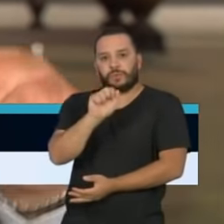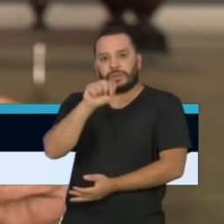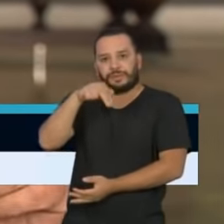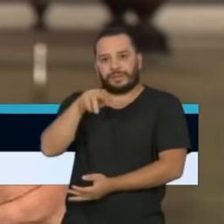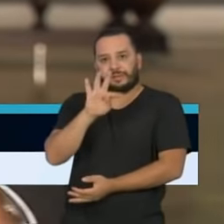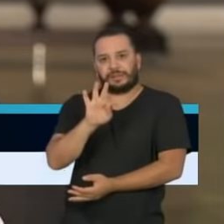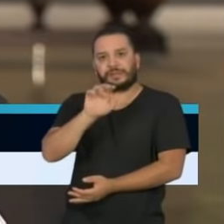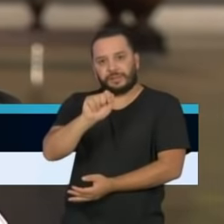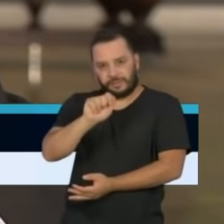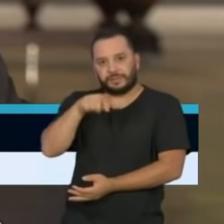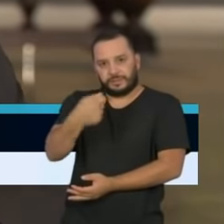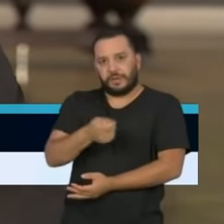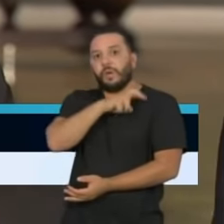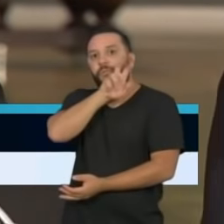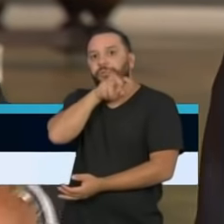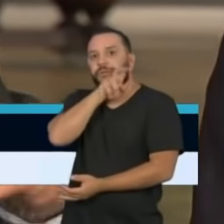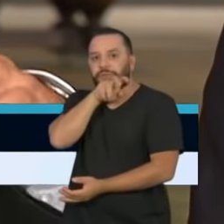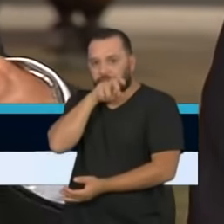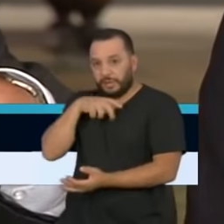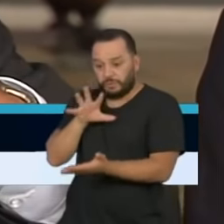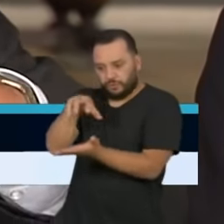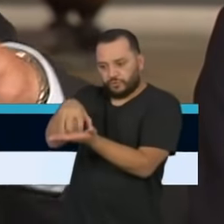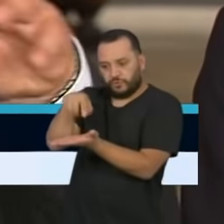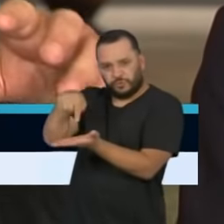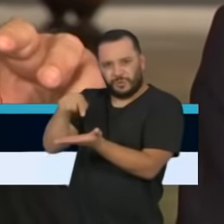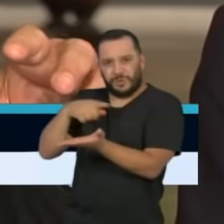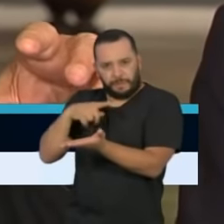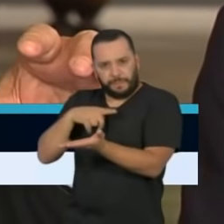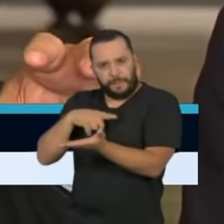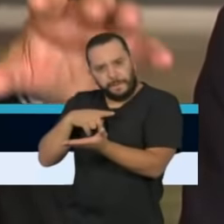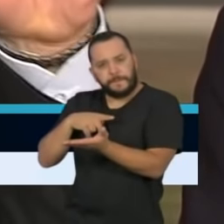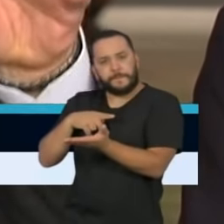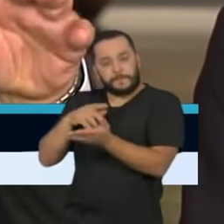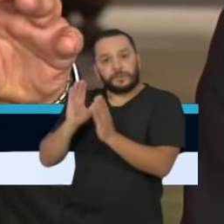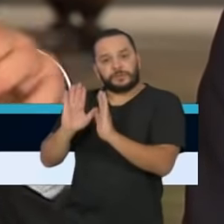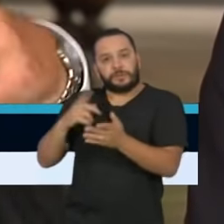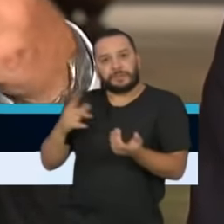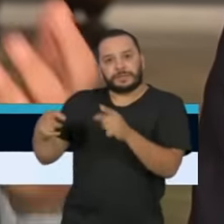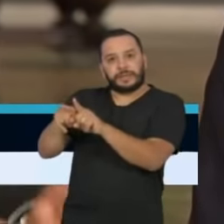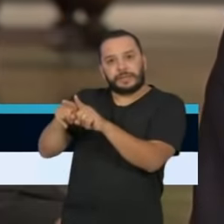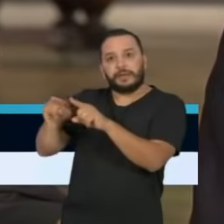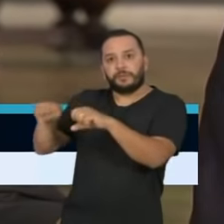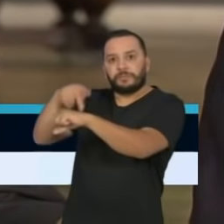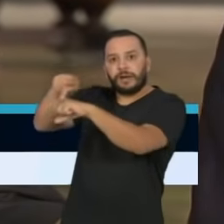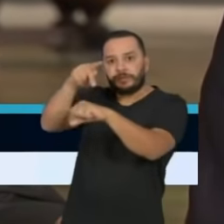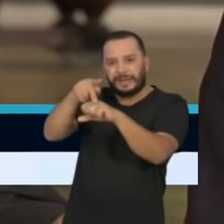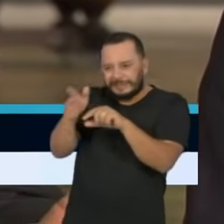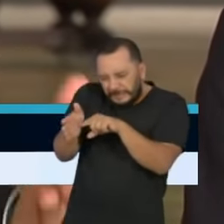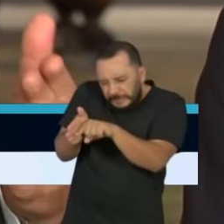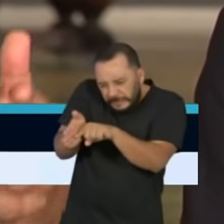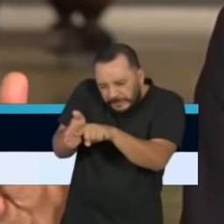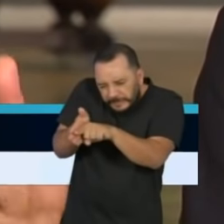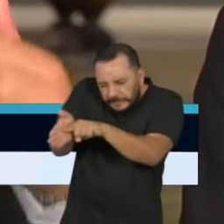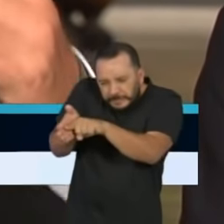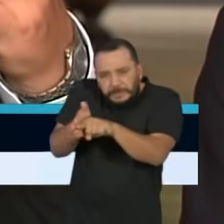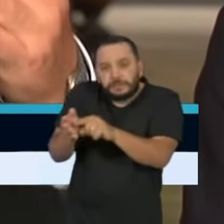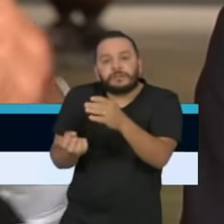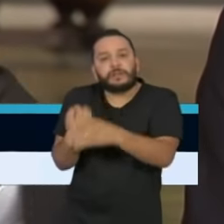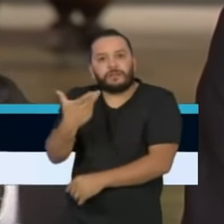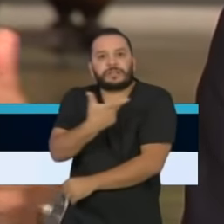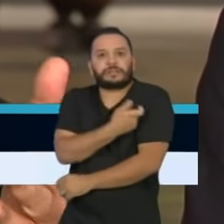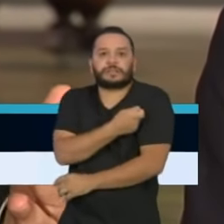O Instituto Butantan participa de um trial internacional no sentido de desenvolvimento de uma vacina. Mas isso